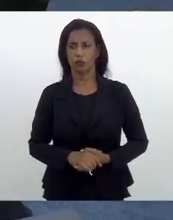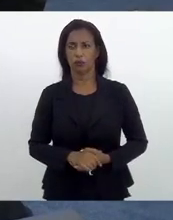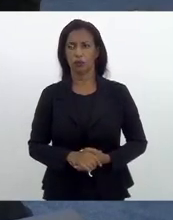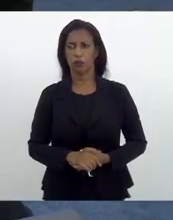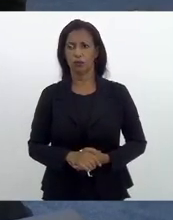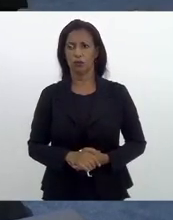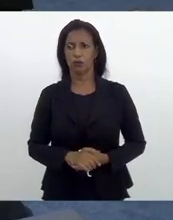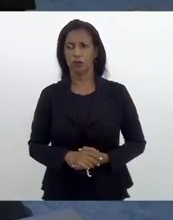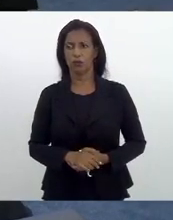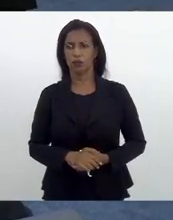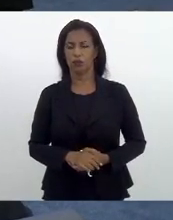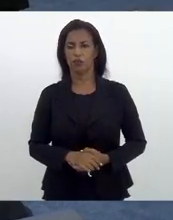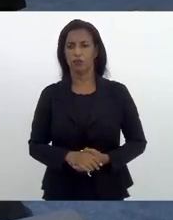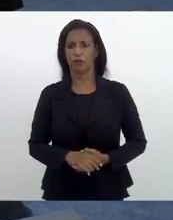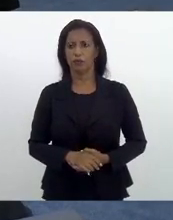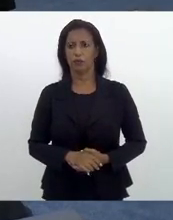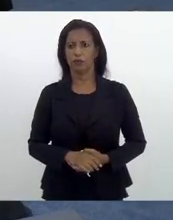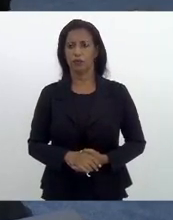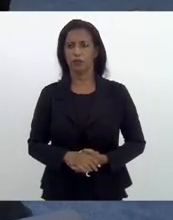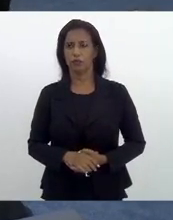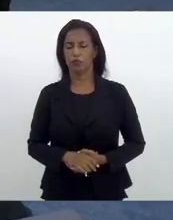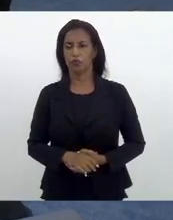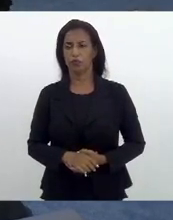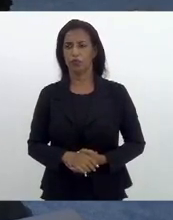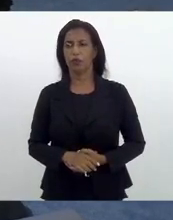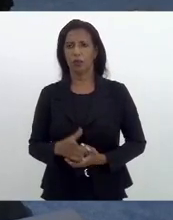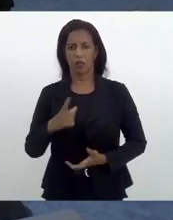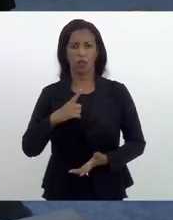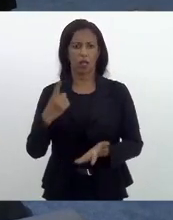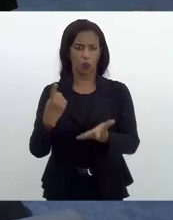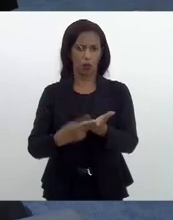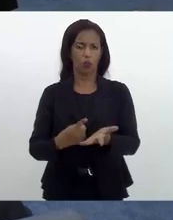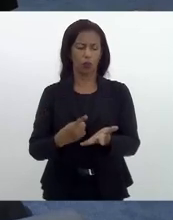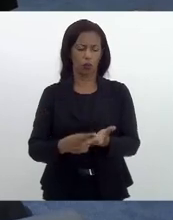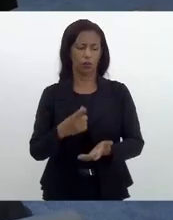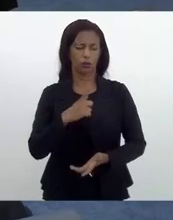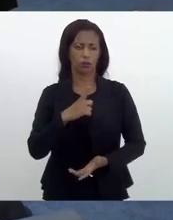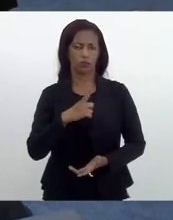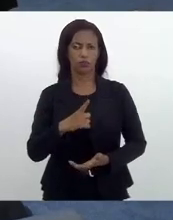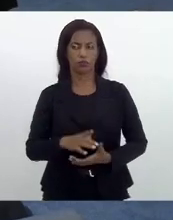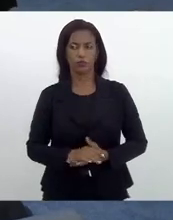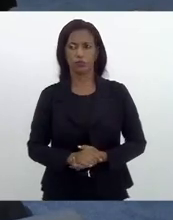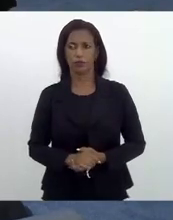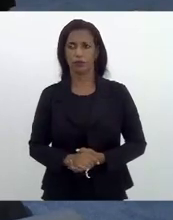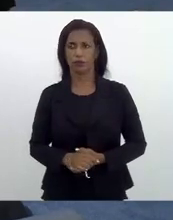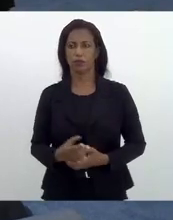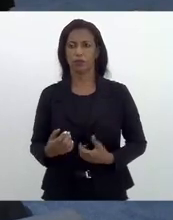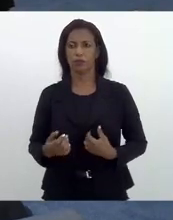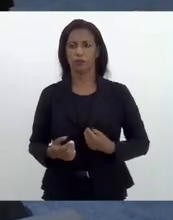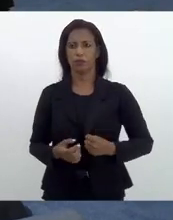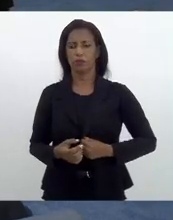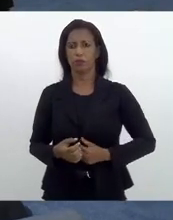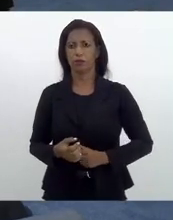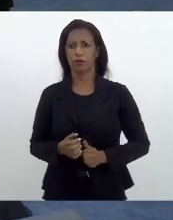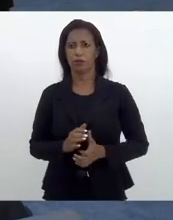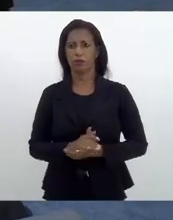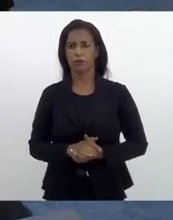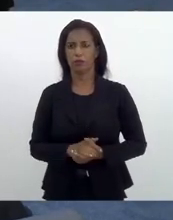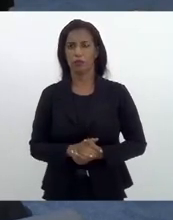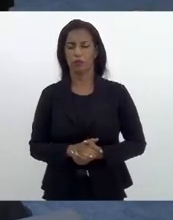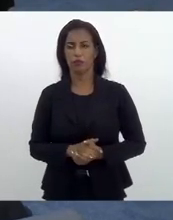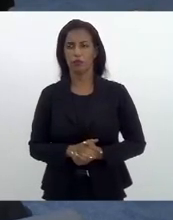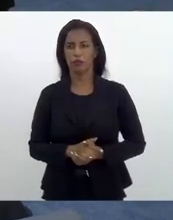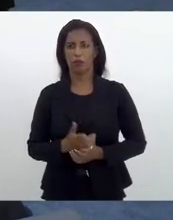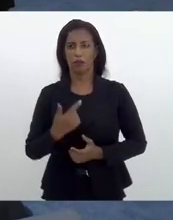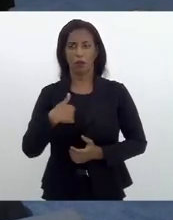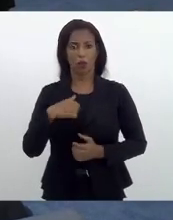Realmente, presidente. É uma questão de acordo. Isso aí. Tem acordo. Vai ficar... Então, eu quero fazer uma ponderação aqui, deputado